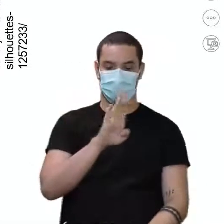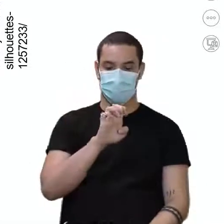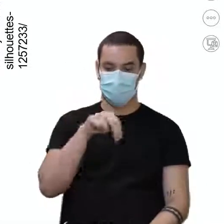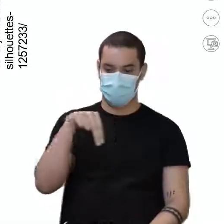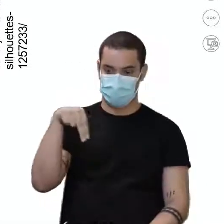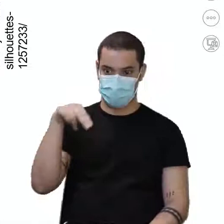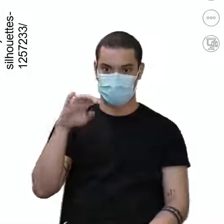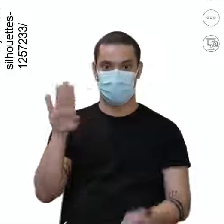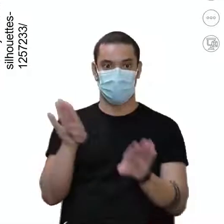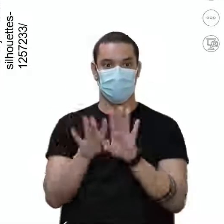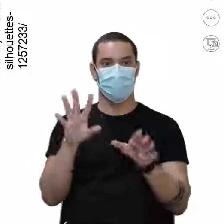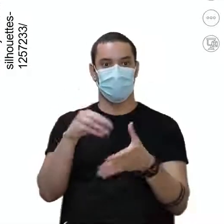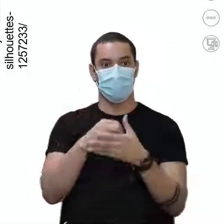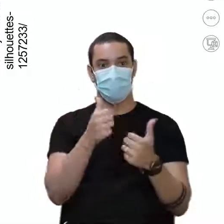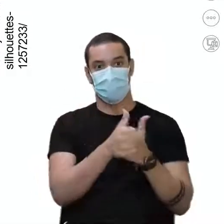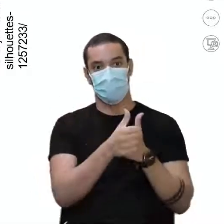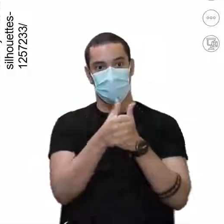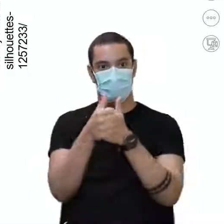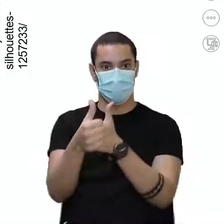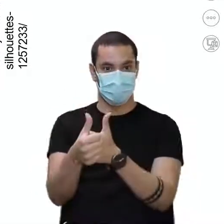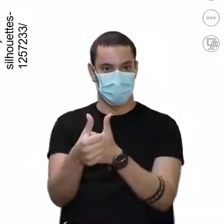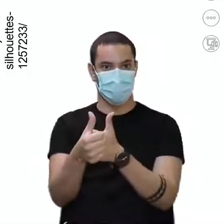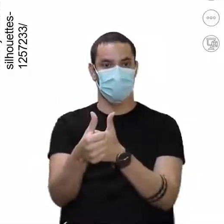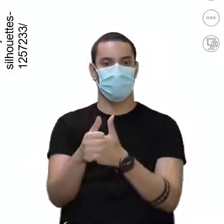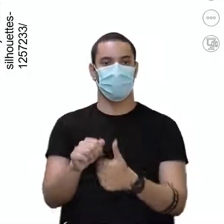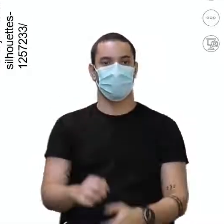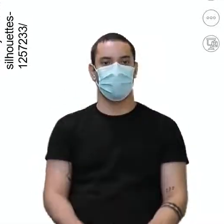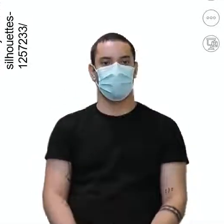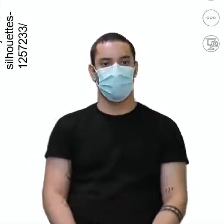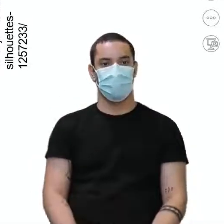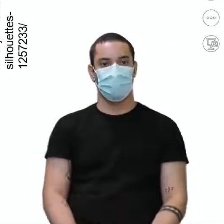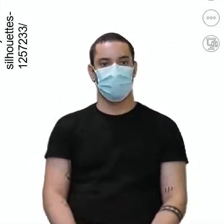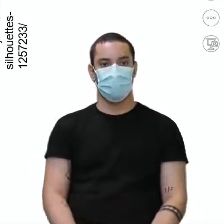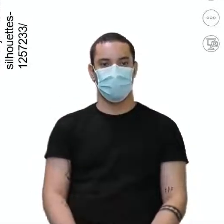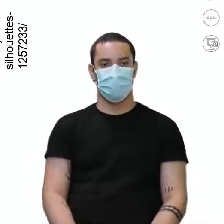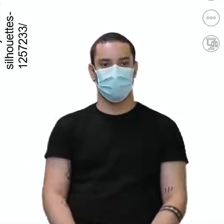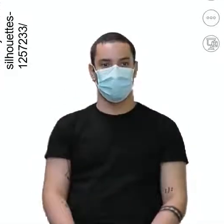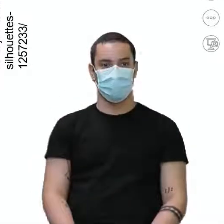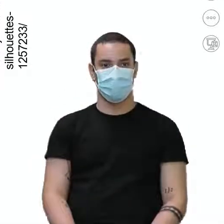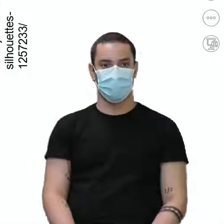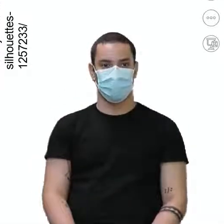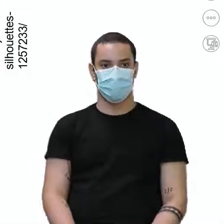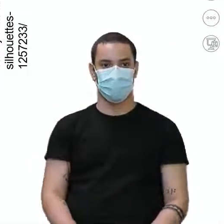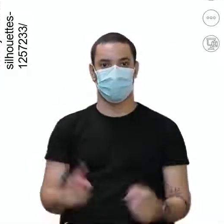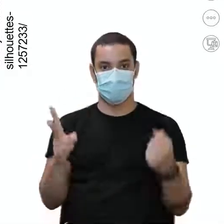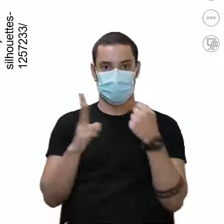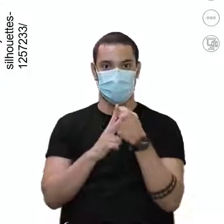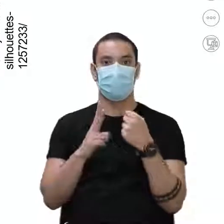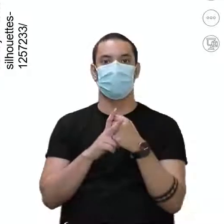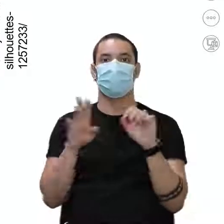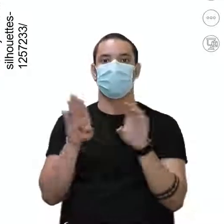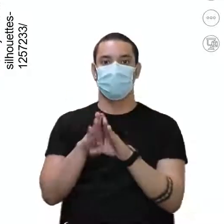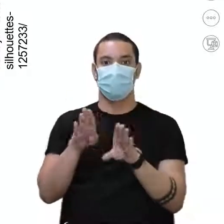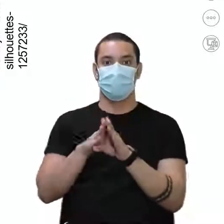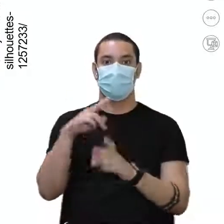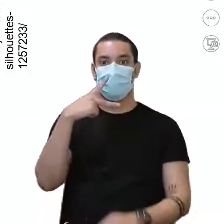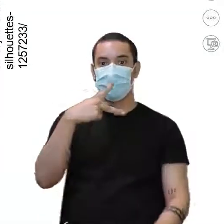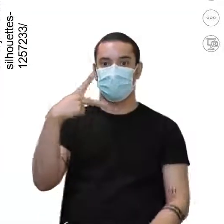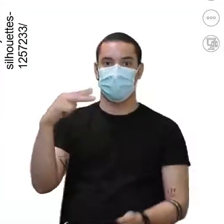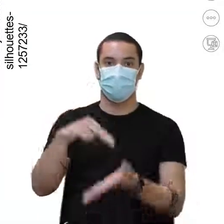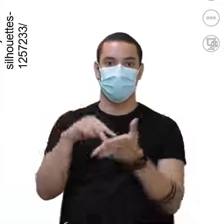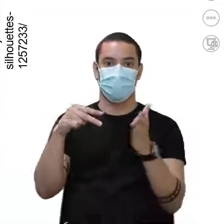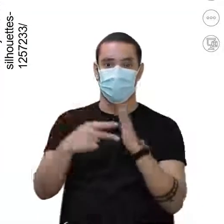auxiliar, auxiliar. Aqui é o verbo to be no particípio passado. Esse verbo está no particípio passado, eu vou colocar